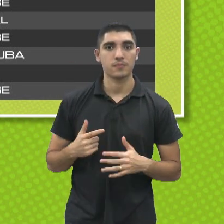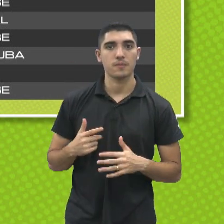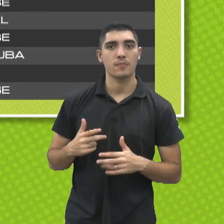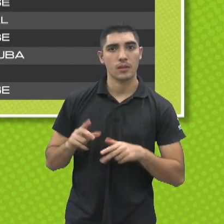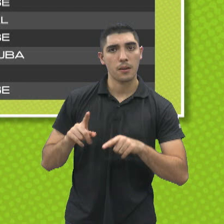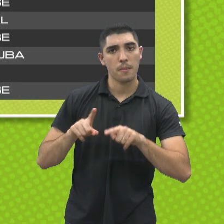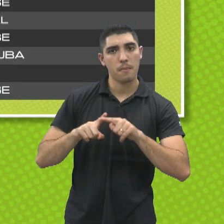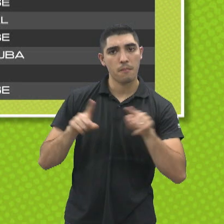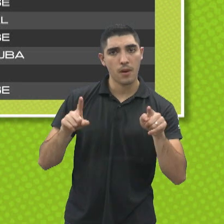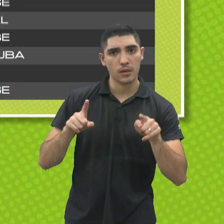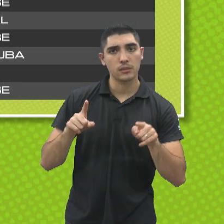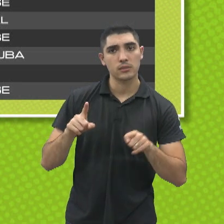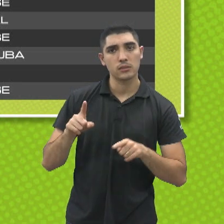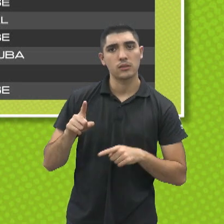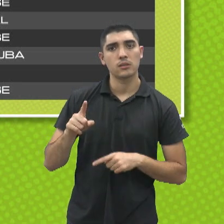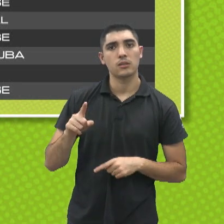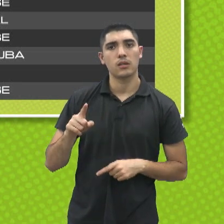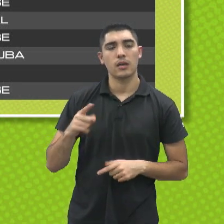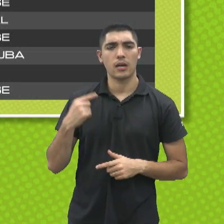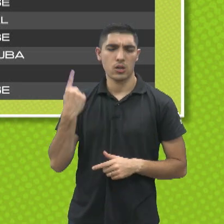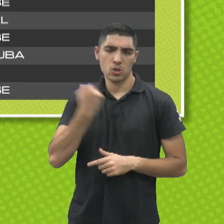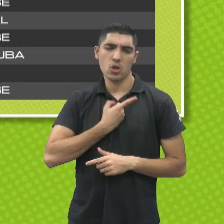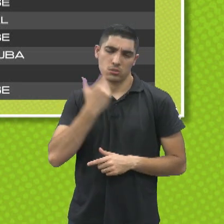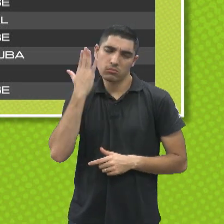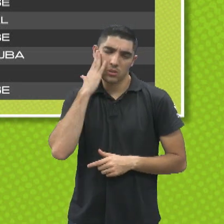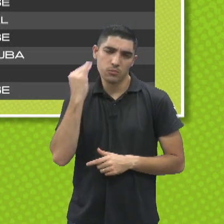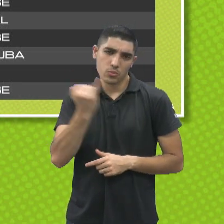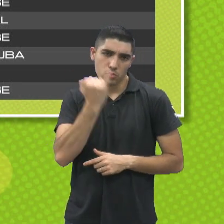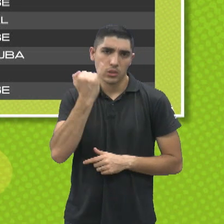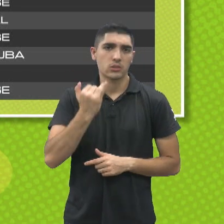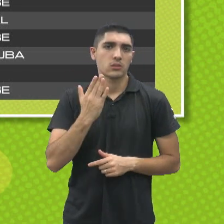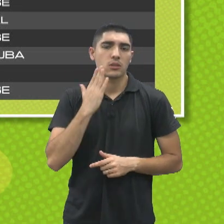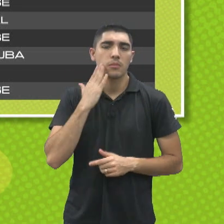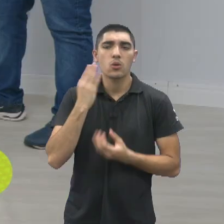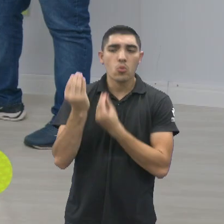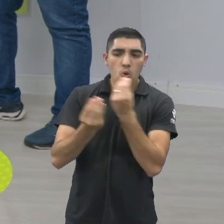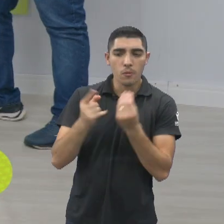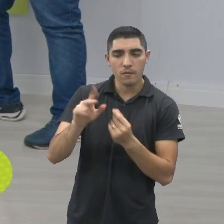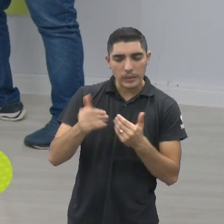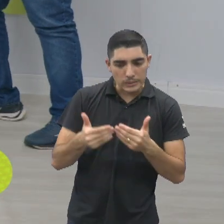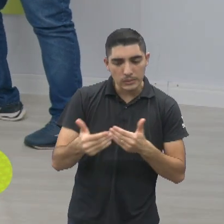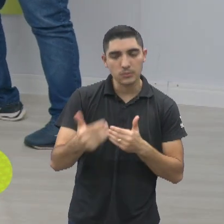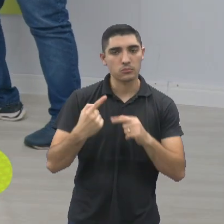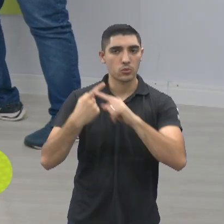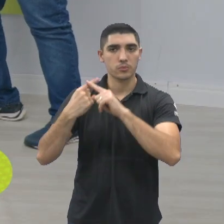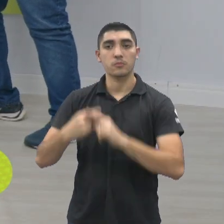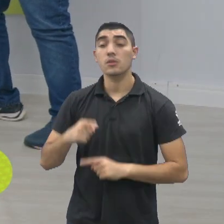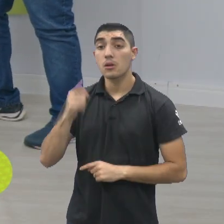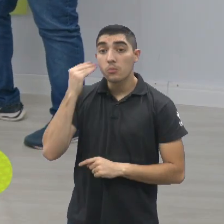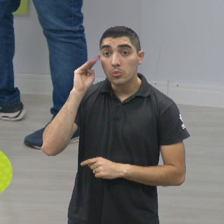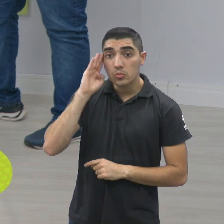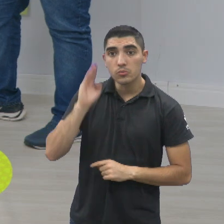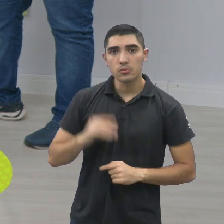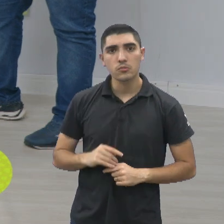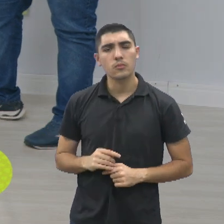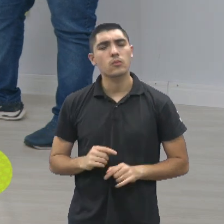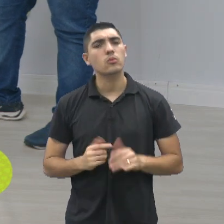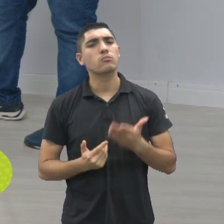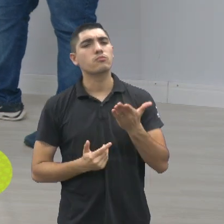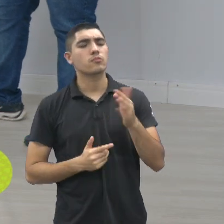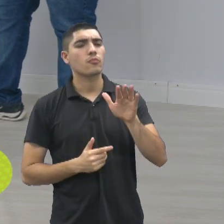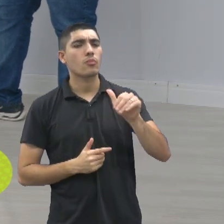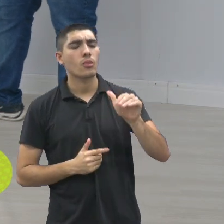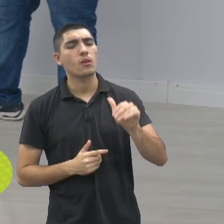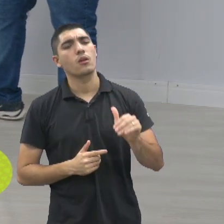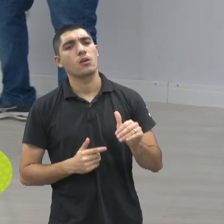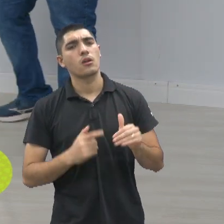já sentir, né? Já ter o termômetro certinho do como vai ser a competição. Brunão? Augusto, como é que foi